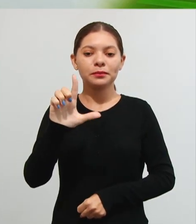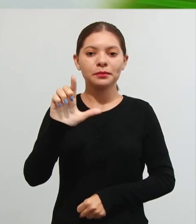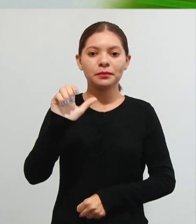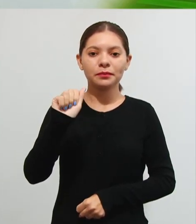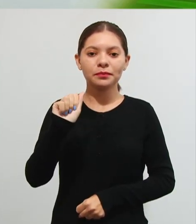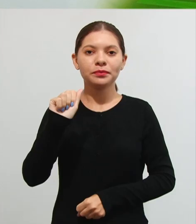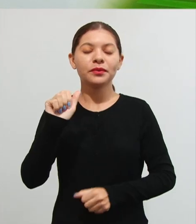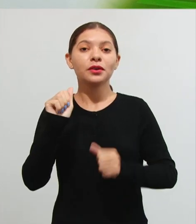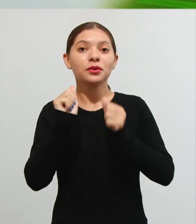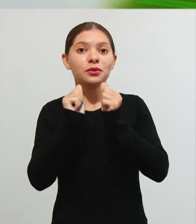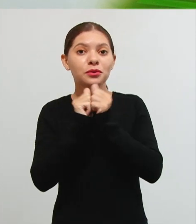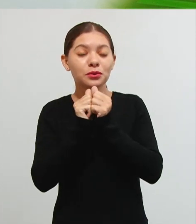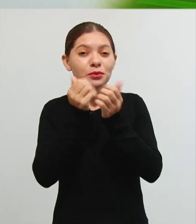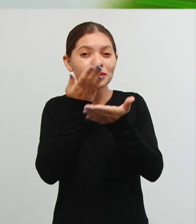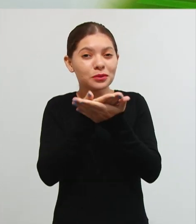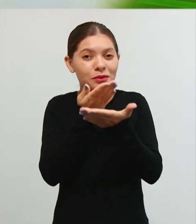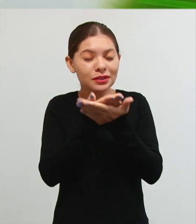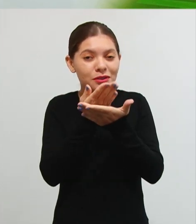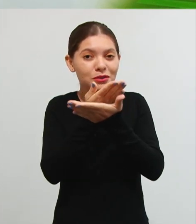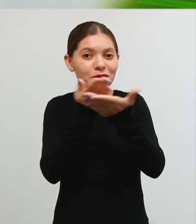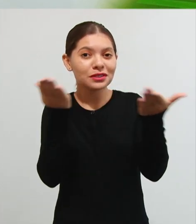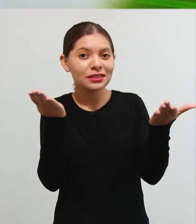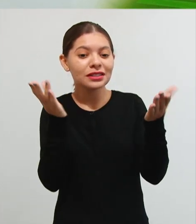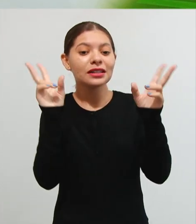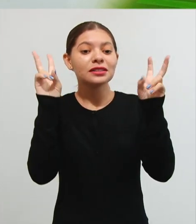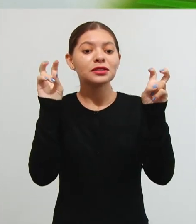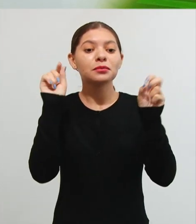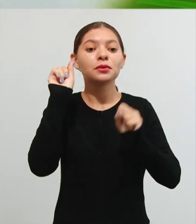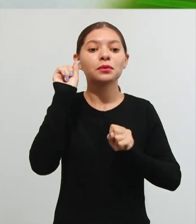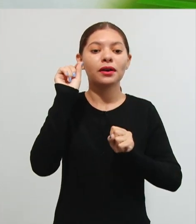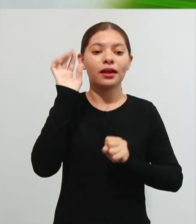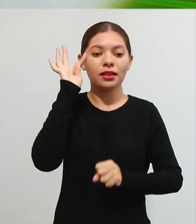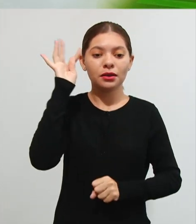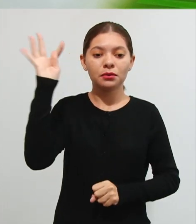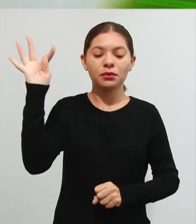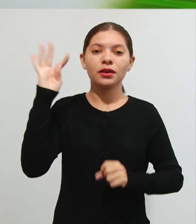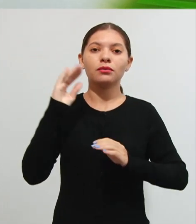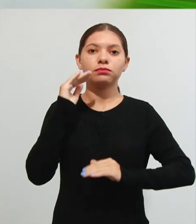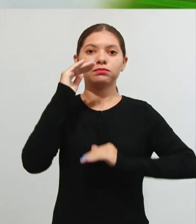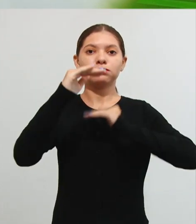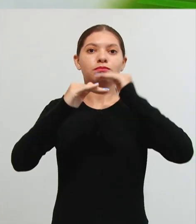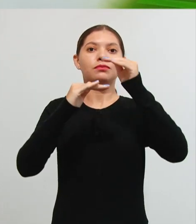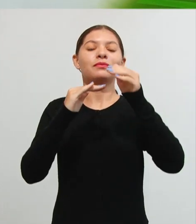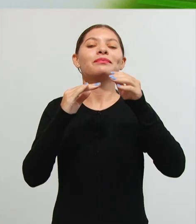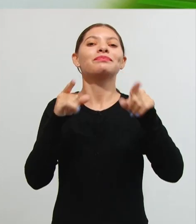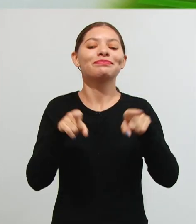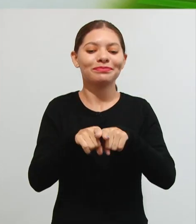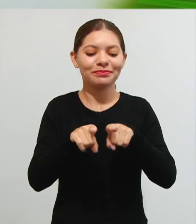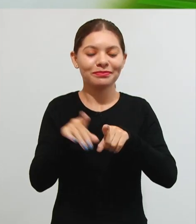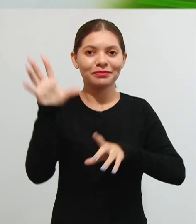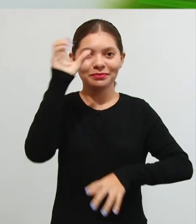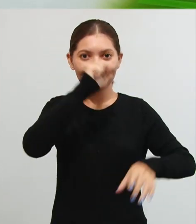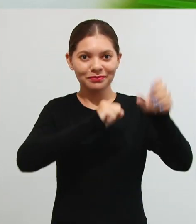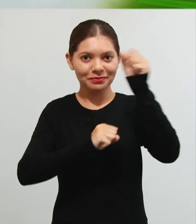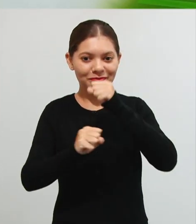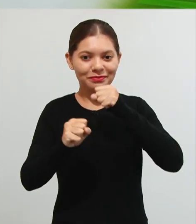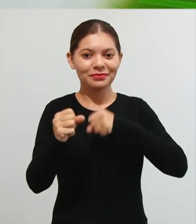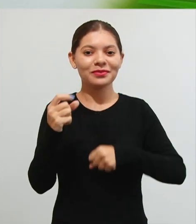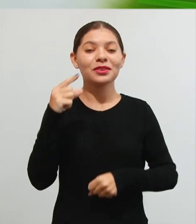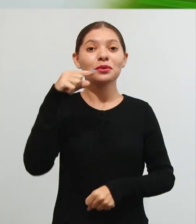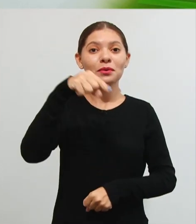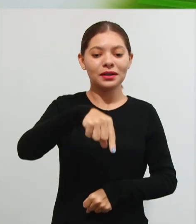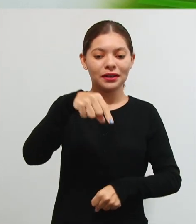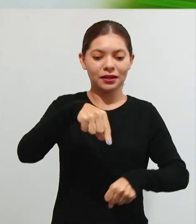disciplina Teorias do Desenvolvimento e da Aprendizagem. E nós estamos aqui no estúdio de gravação, das nossas